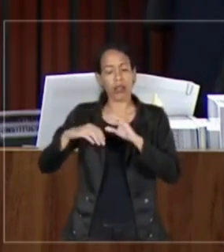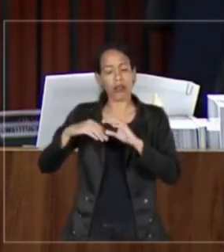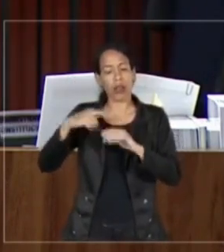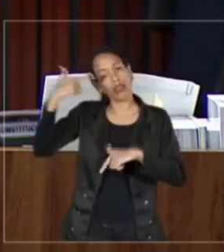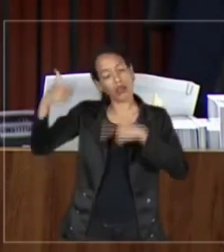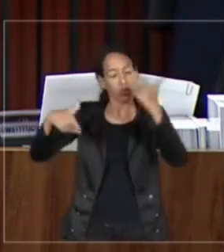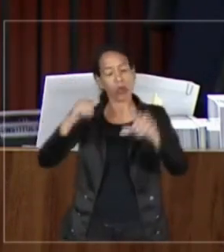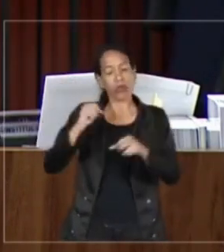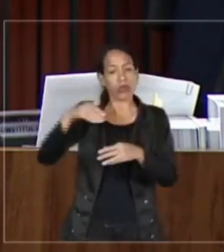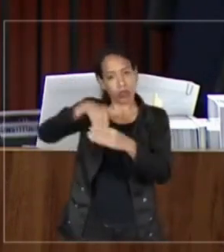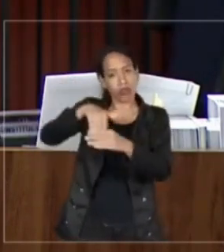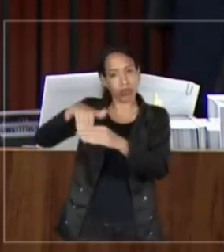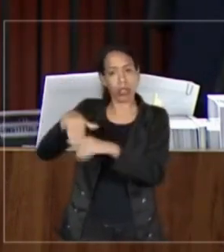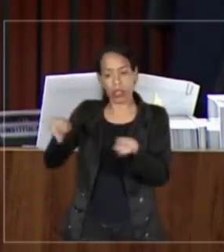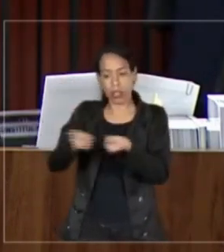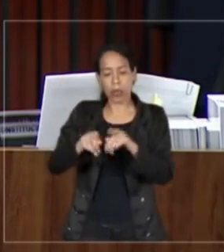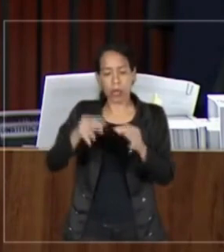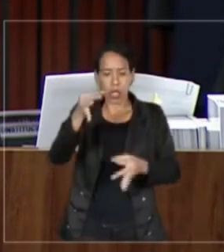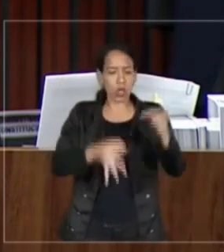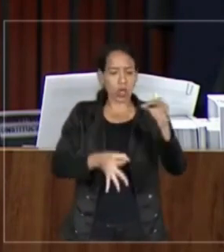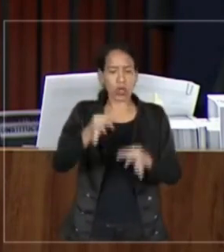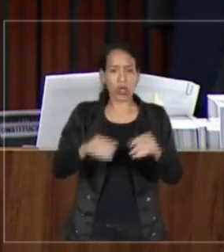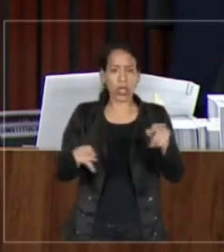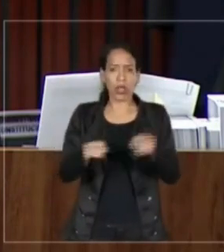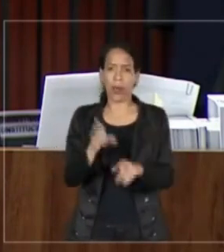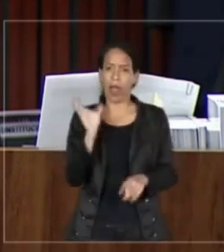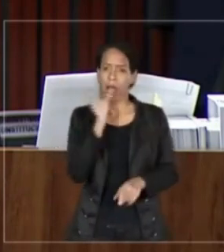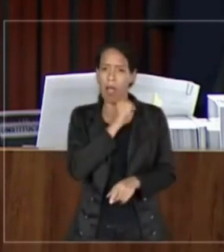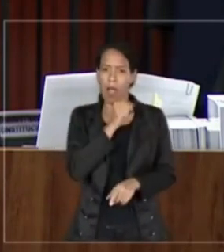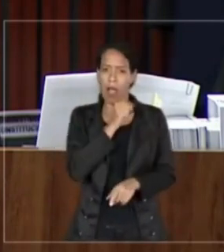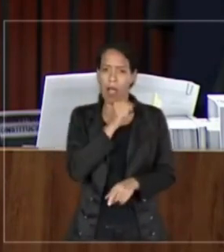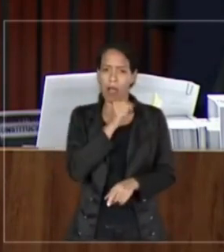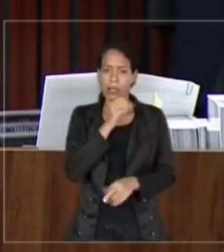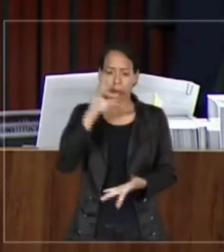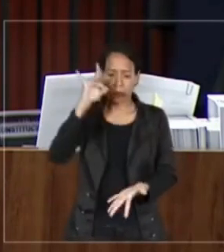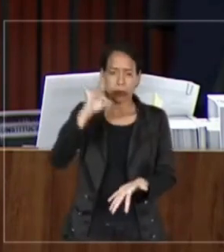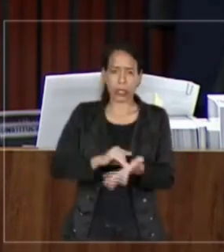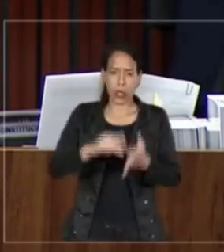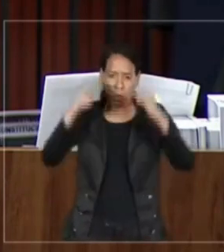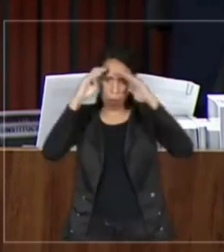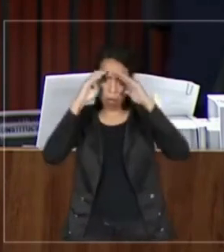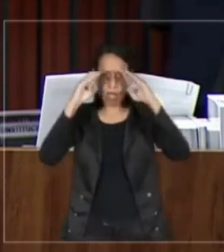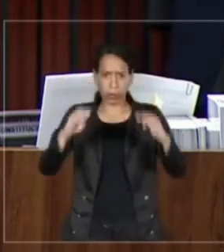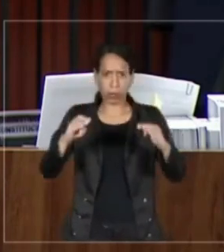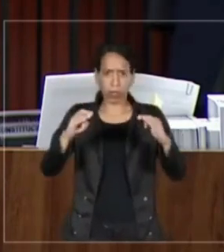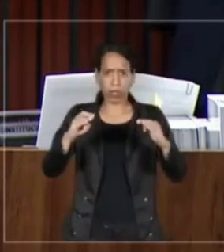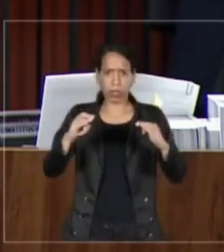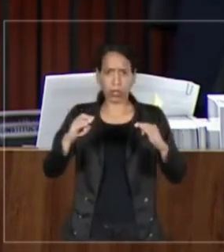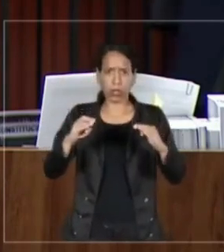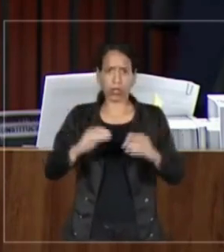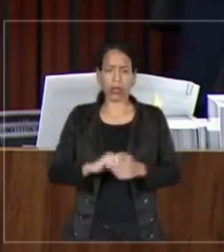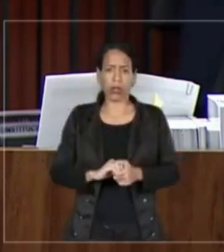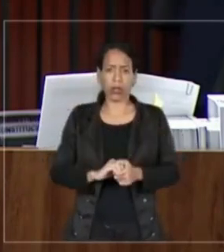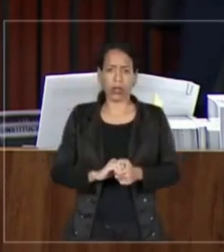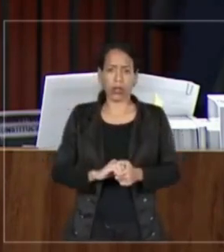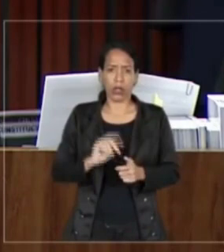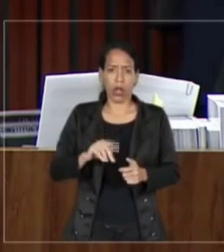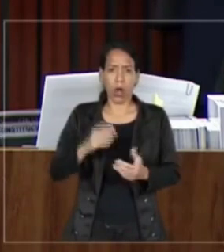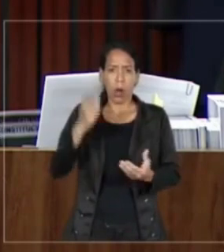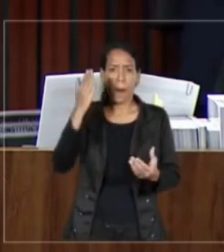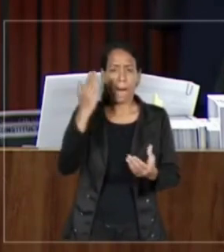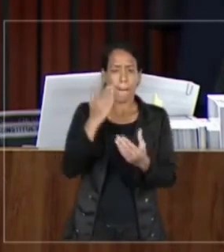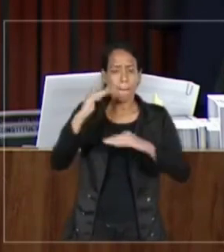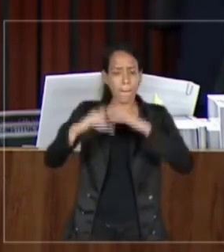principalmente de julgar rapidamente, com celeridade, com respeito ao devido processo legal,